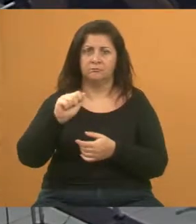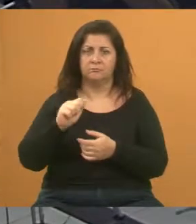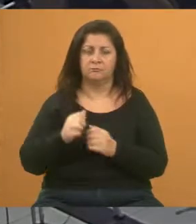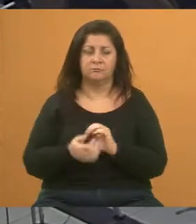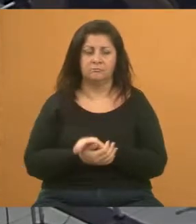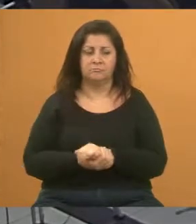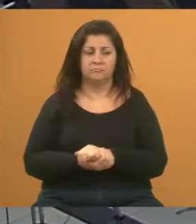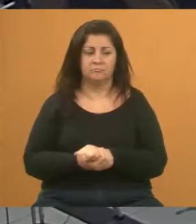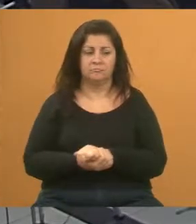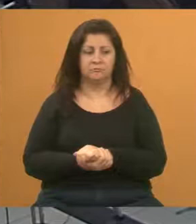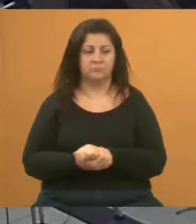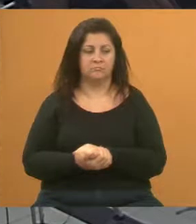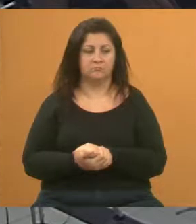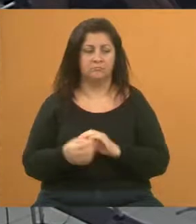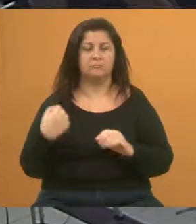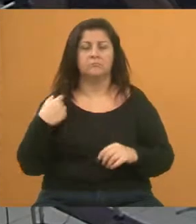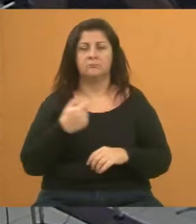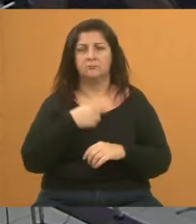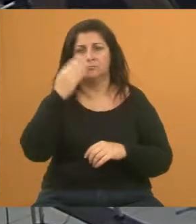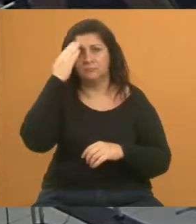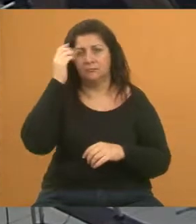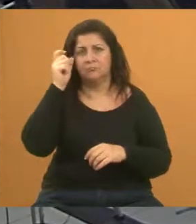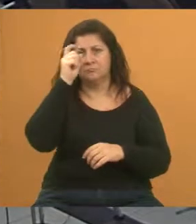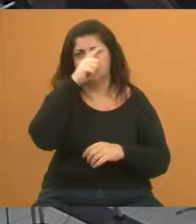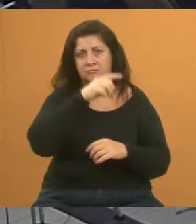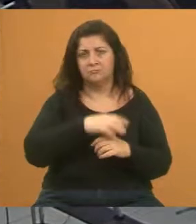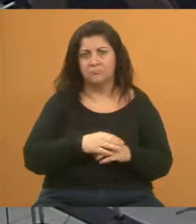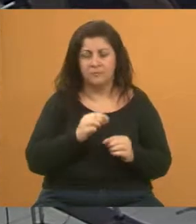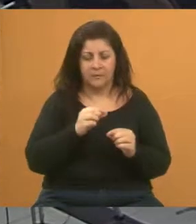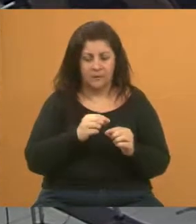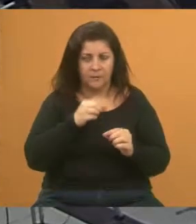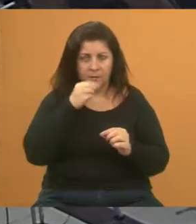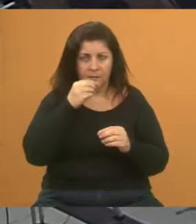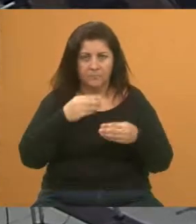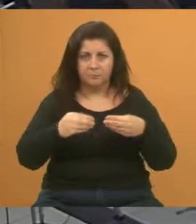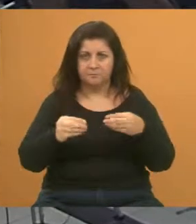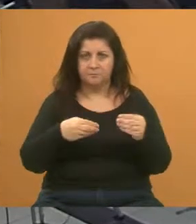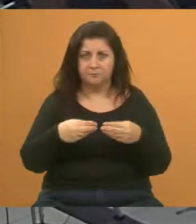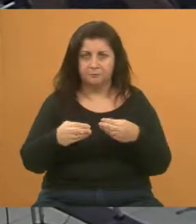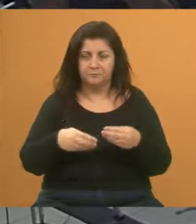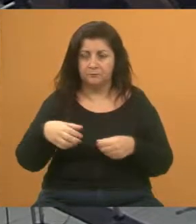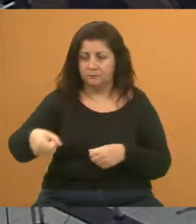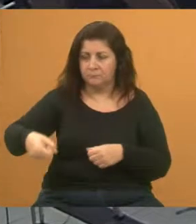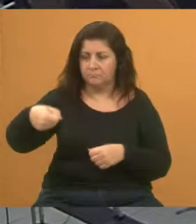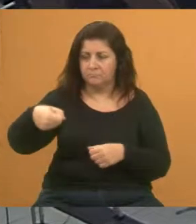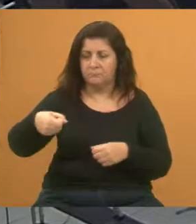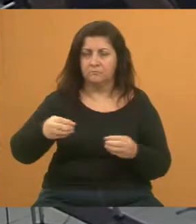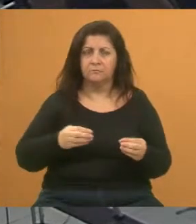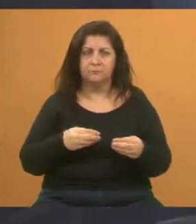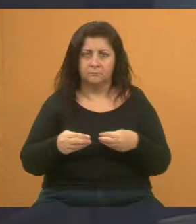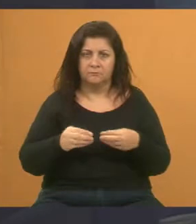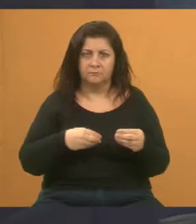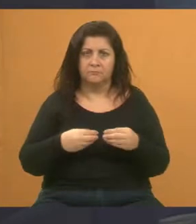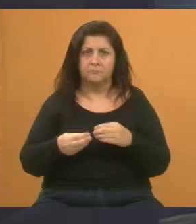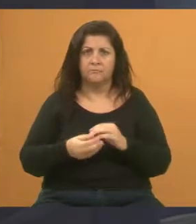E a gente sabe a dificuldade que é os canudinhos de plástico, também as sacolinhas de plástico.